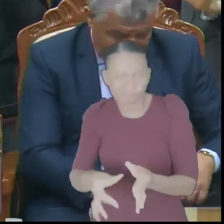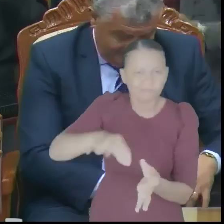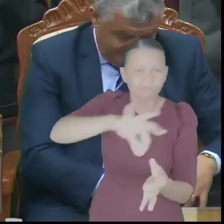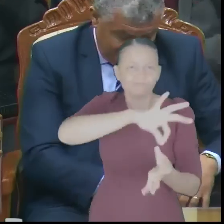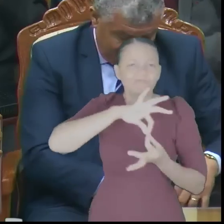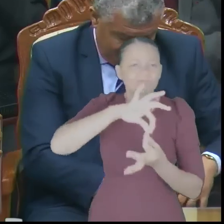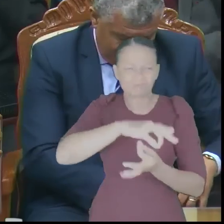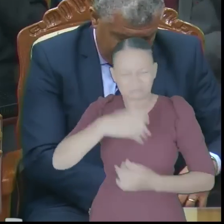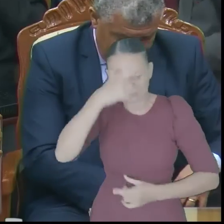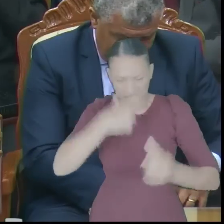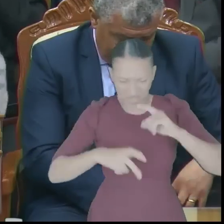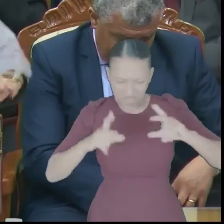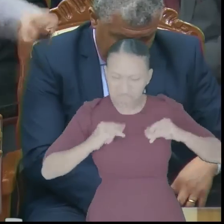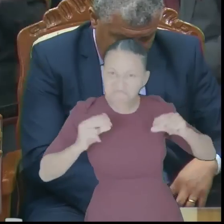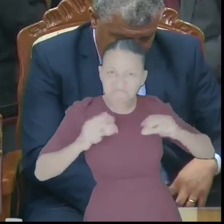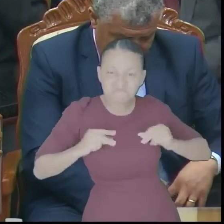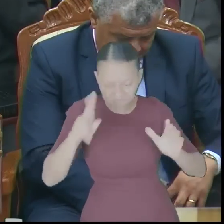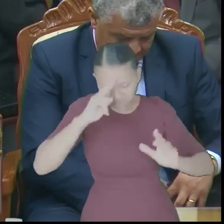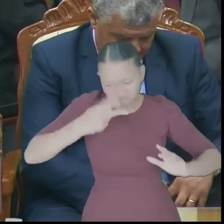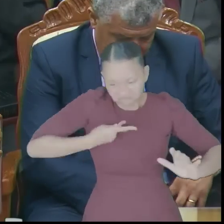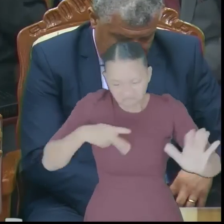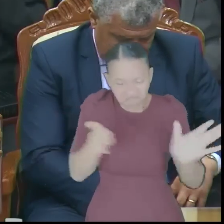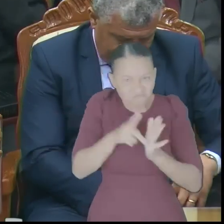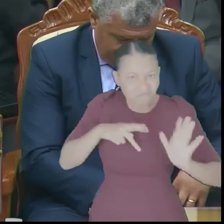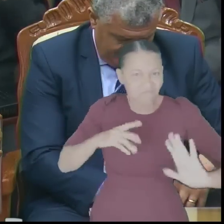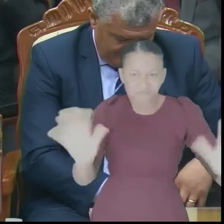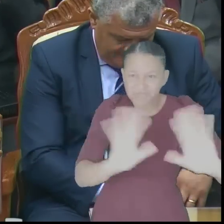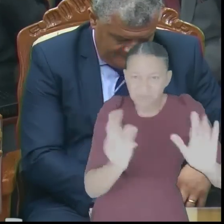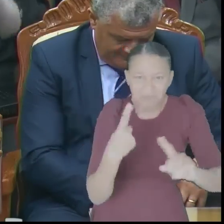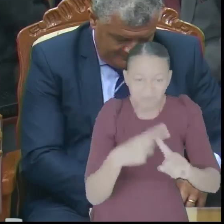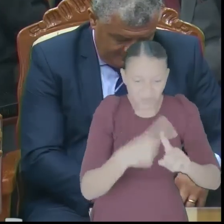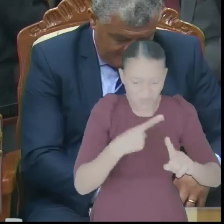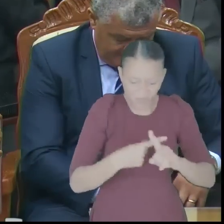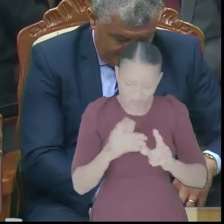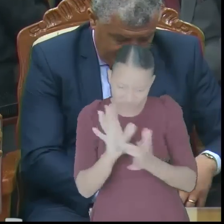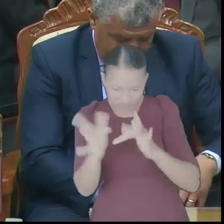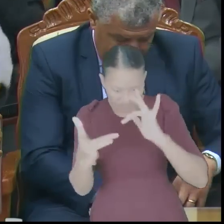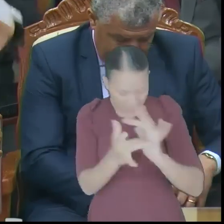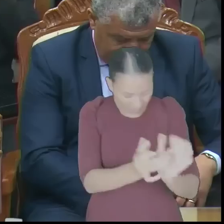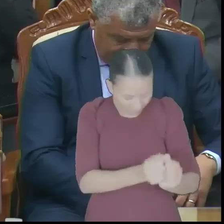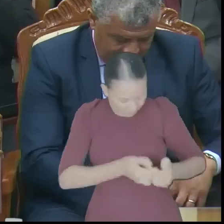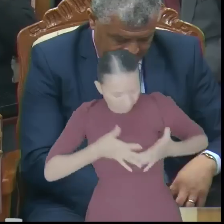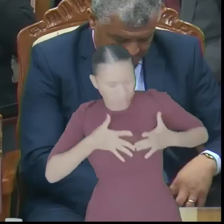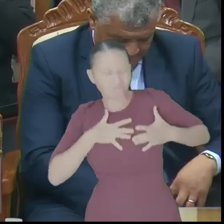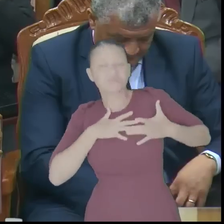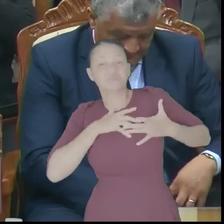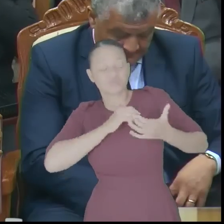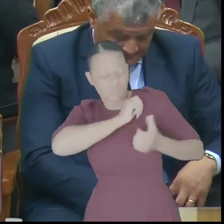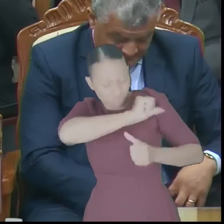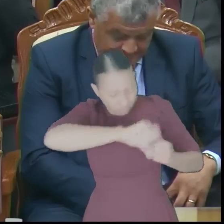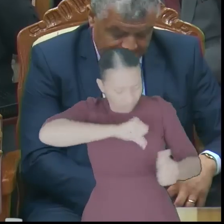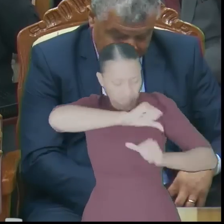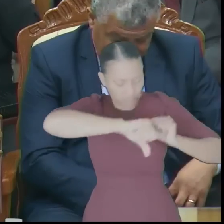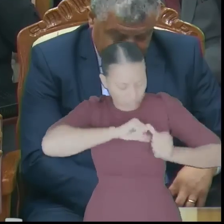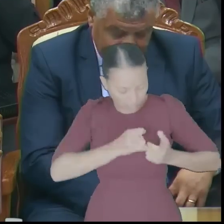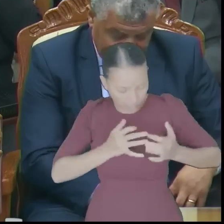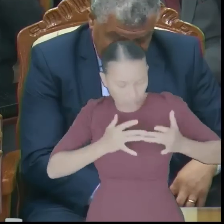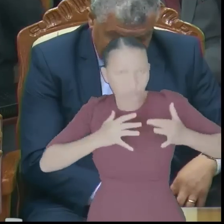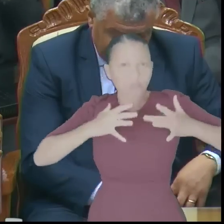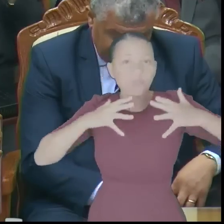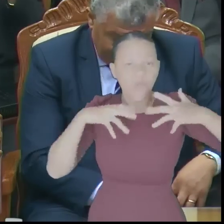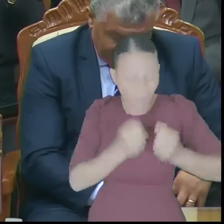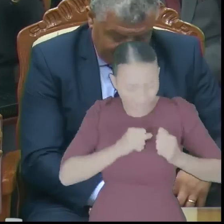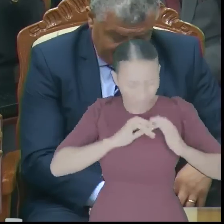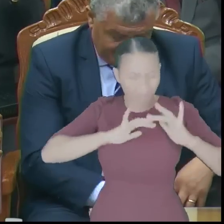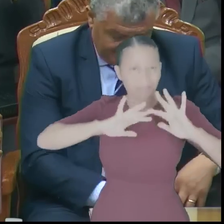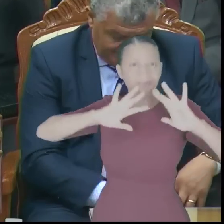por méritos próprios. Estamos aqui porque a vida entrou em nós. E onde havia morte, a vida raiou, a vida brilhou,